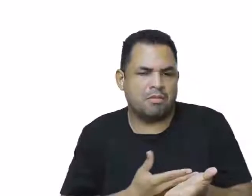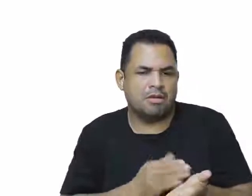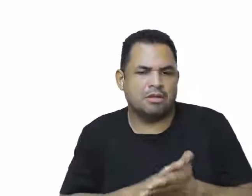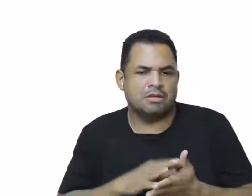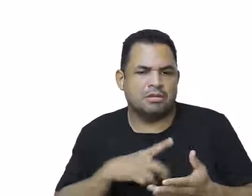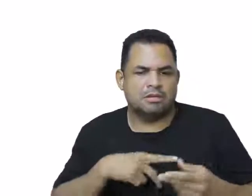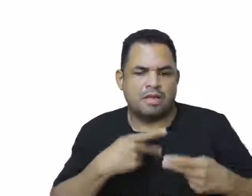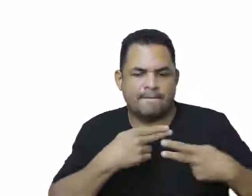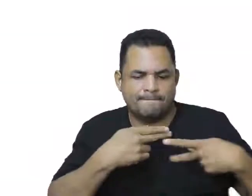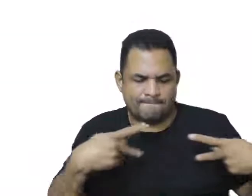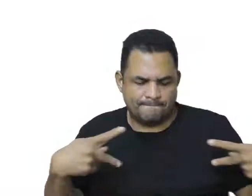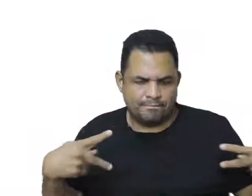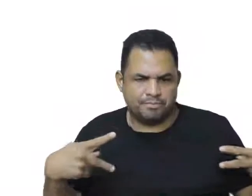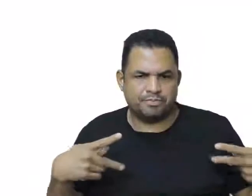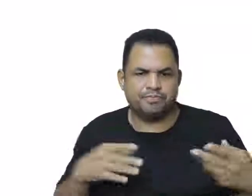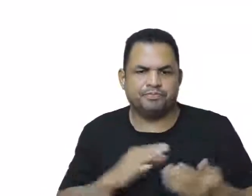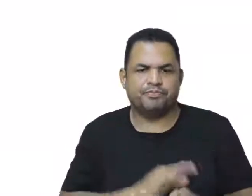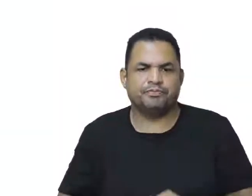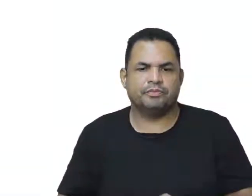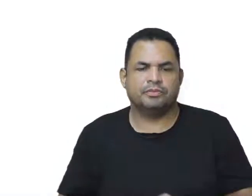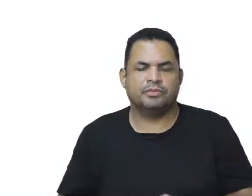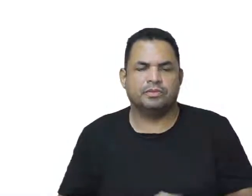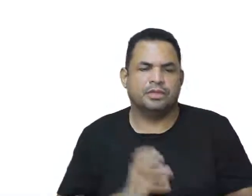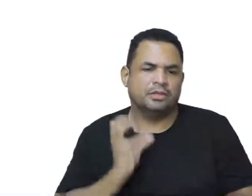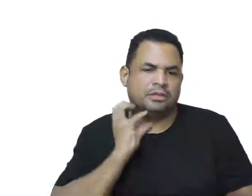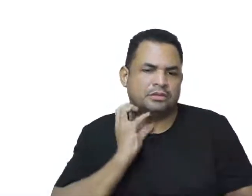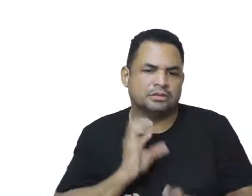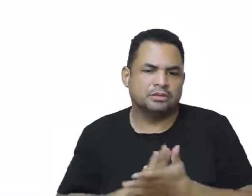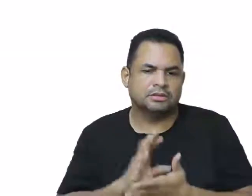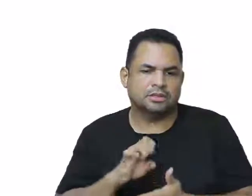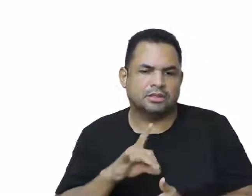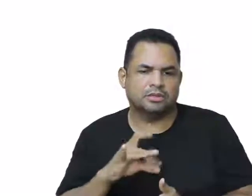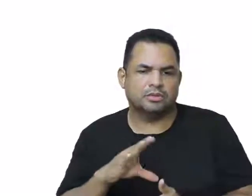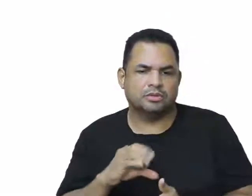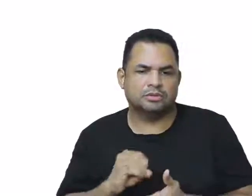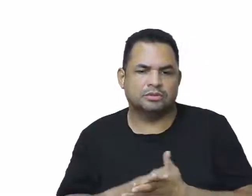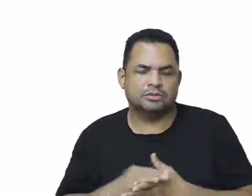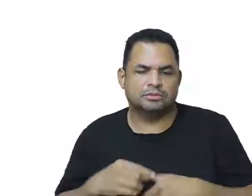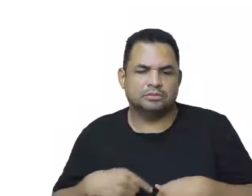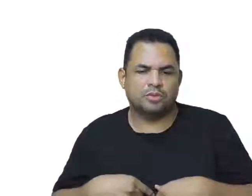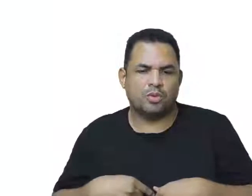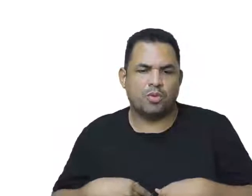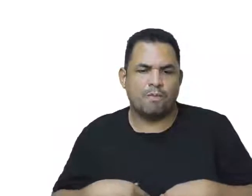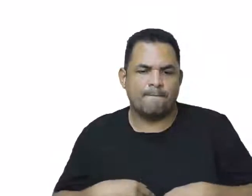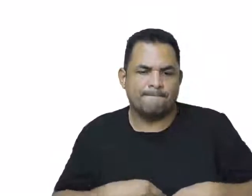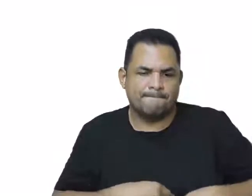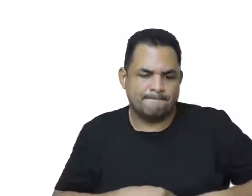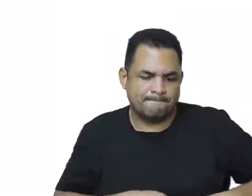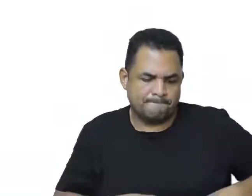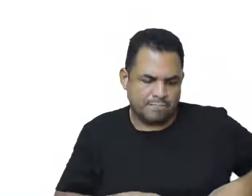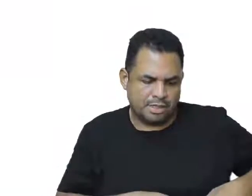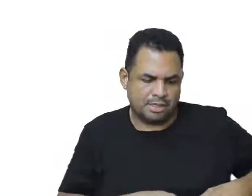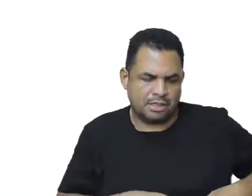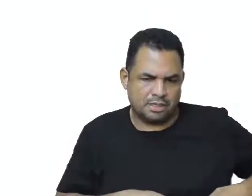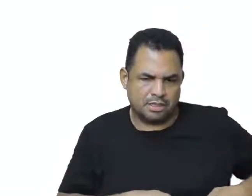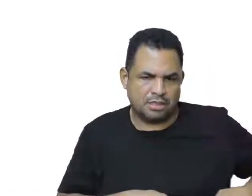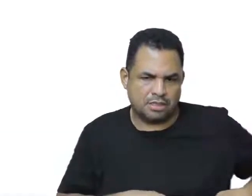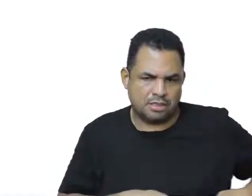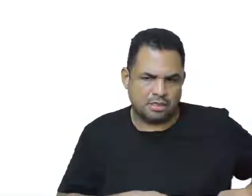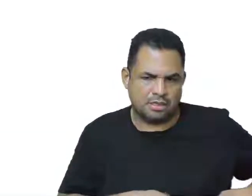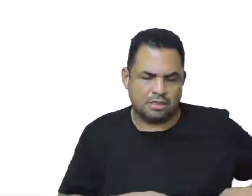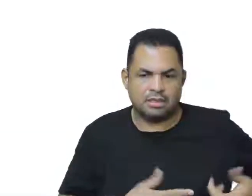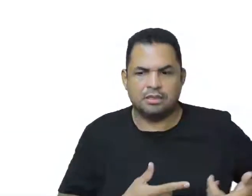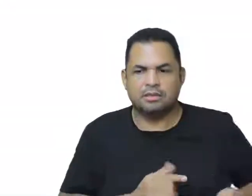em proteínas. Como exemplo aqui, a gente tem as glândulas secretoras do pâncreas, que vão fazer o quê? Qual é